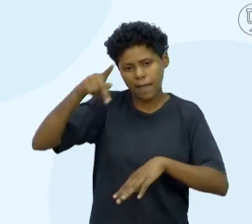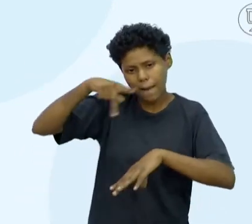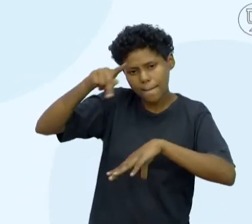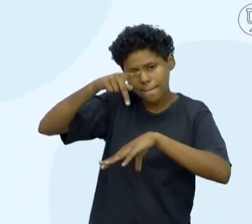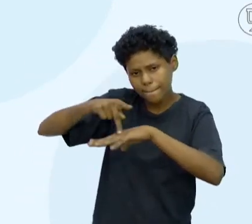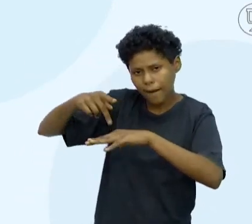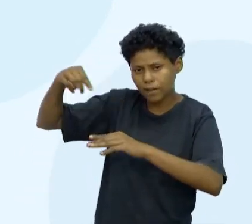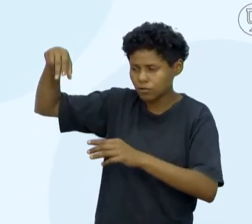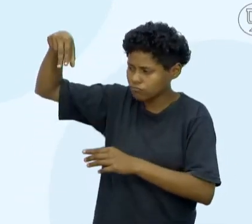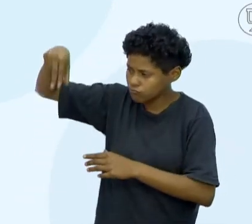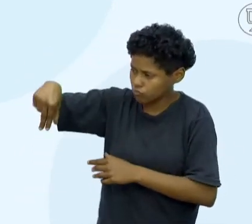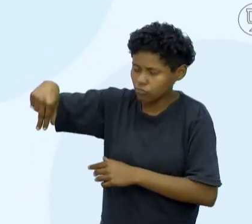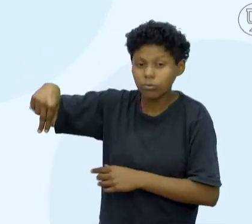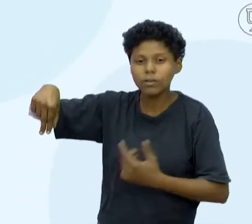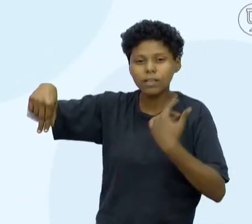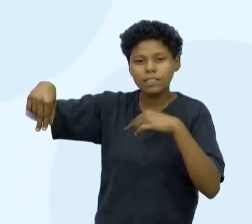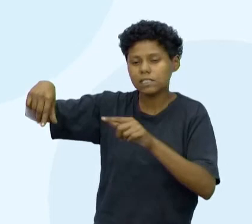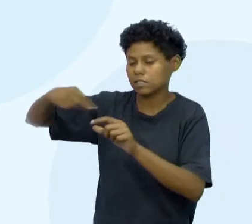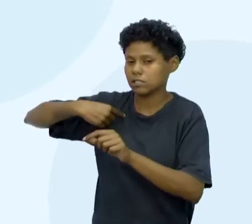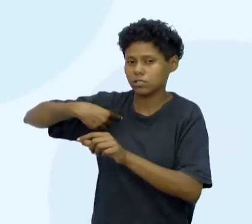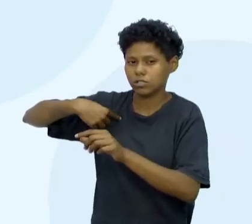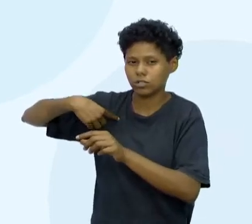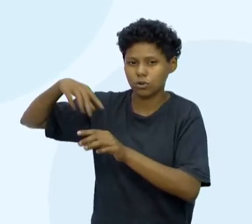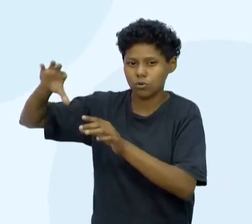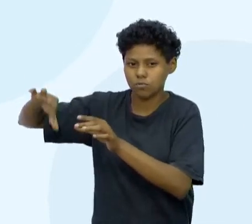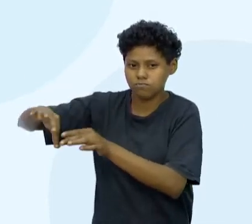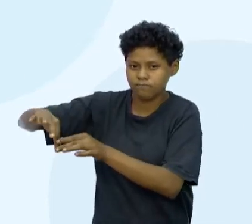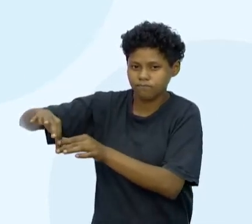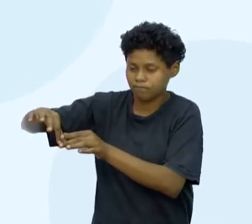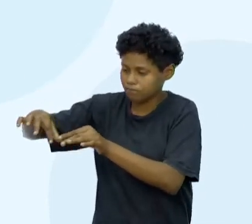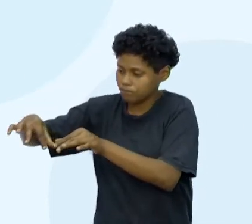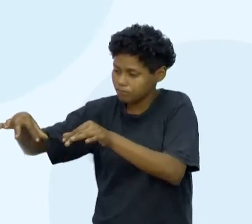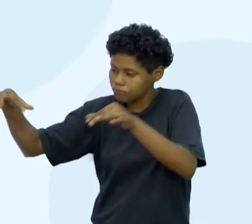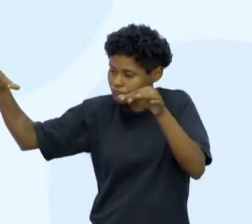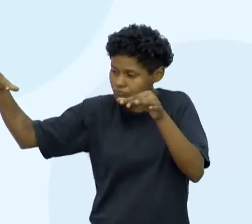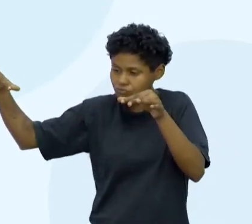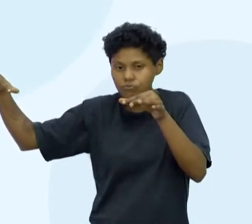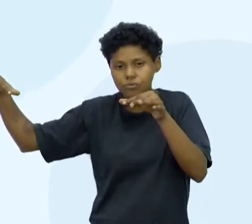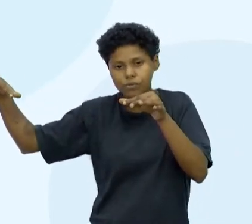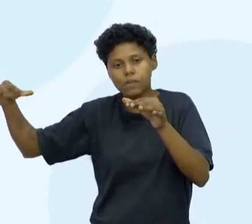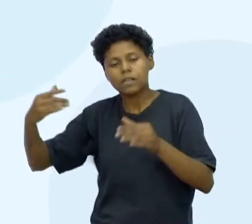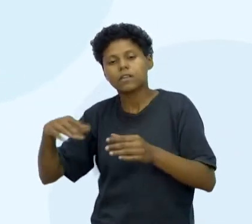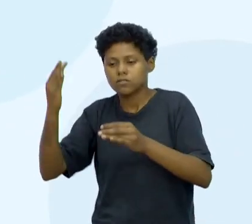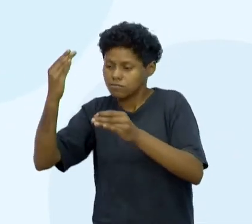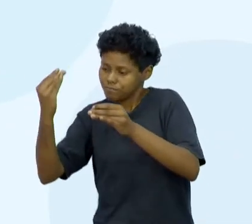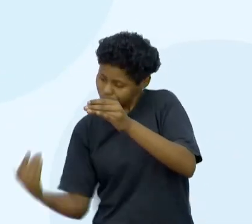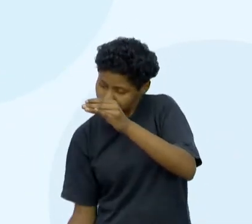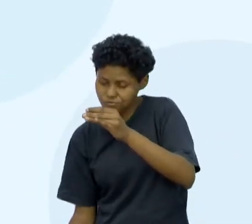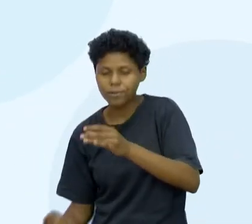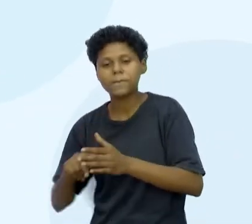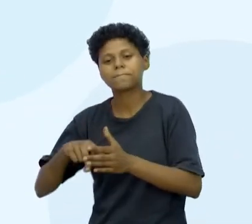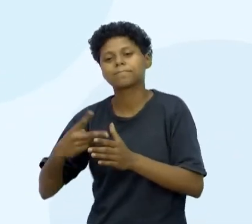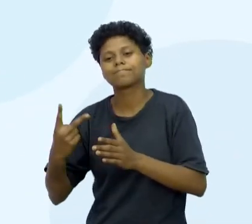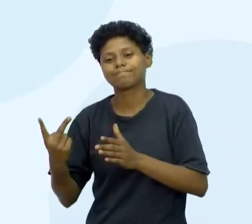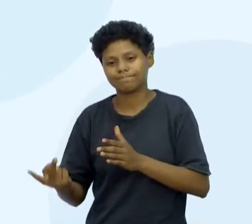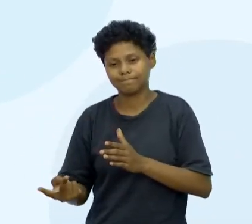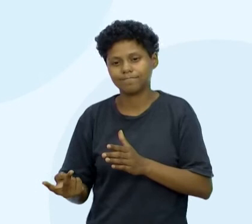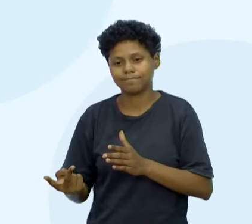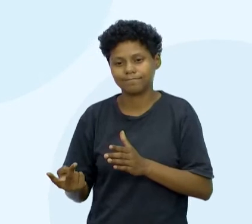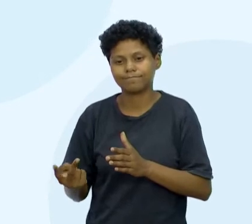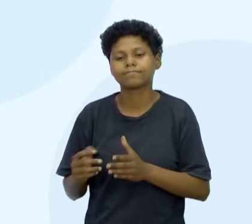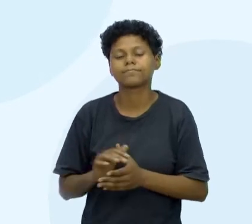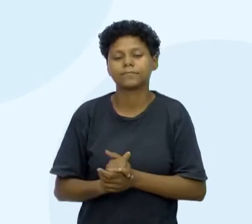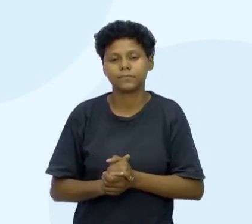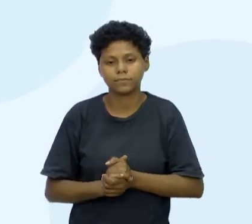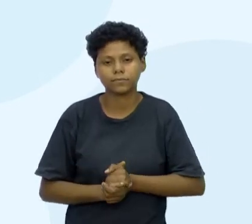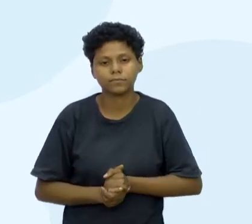ó, e com esse bloco aqui, né? Eles vão servir de apoio para que essa pedra mestra